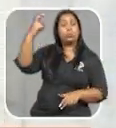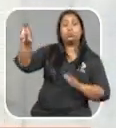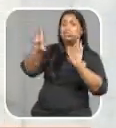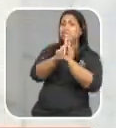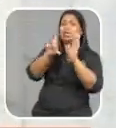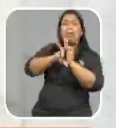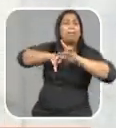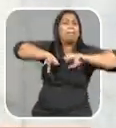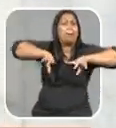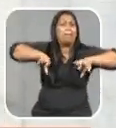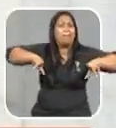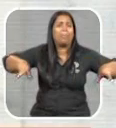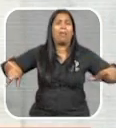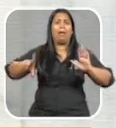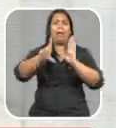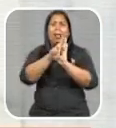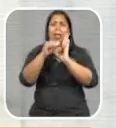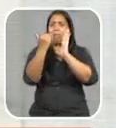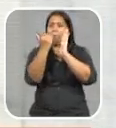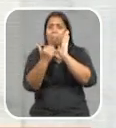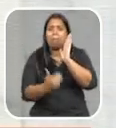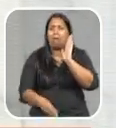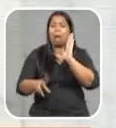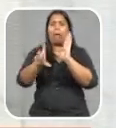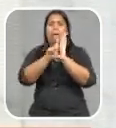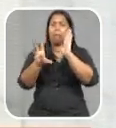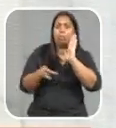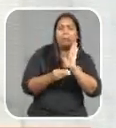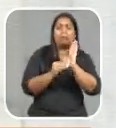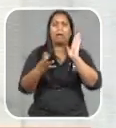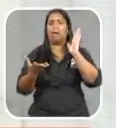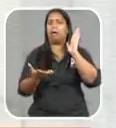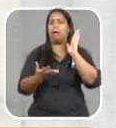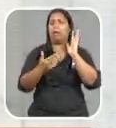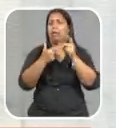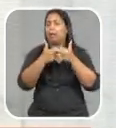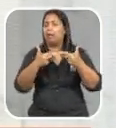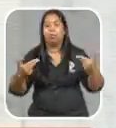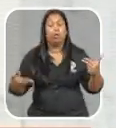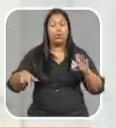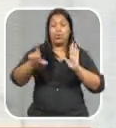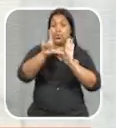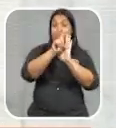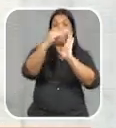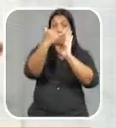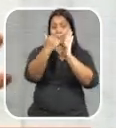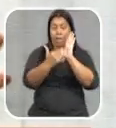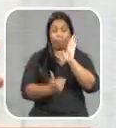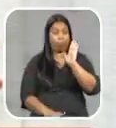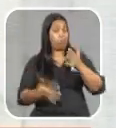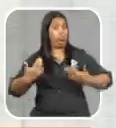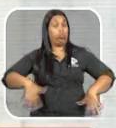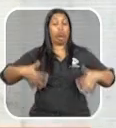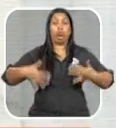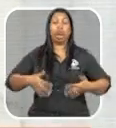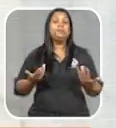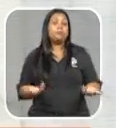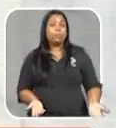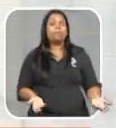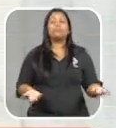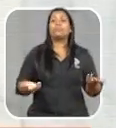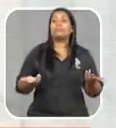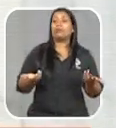e é muita coisa. Então, assim, não acho que o nosso problema é a ausência de leis, nós temos demais,